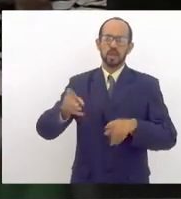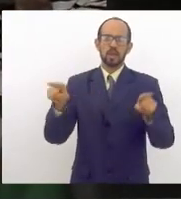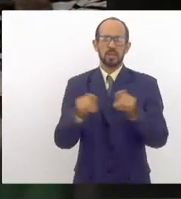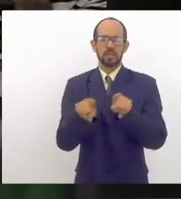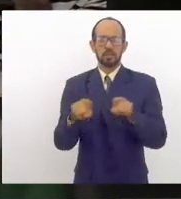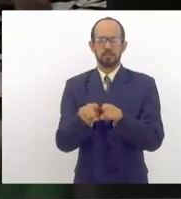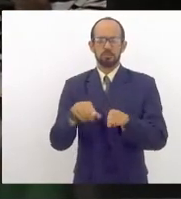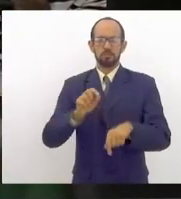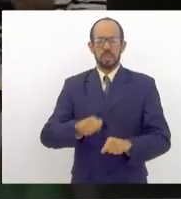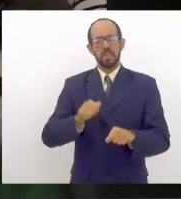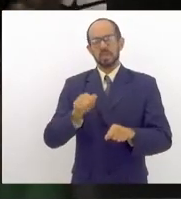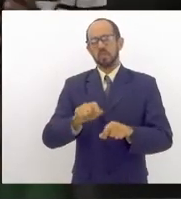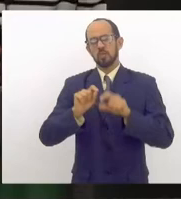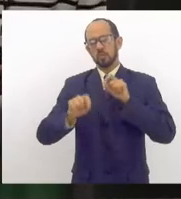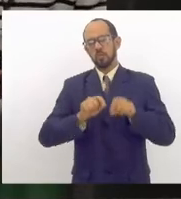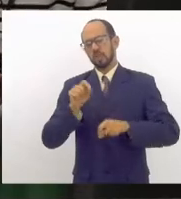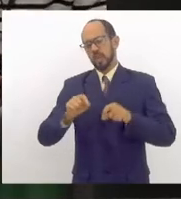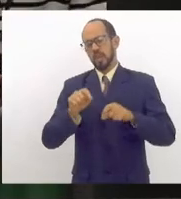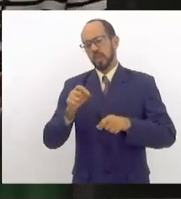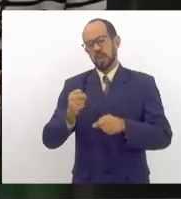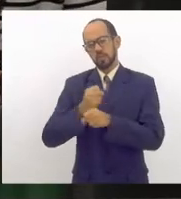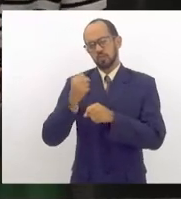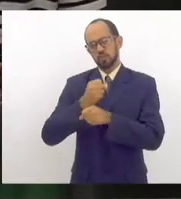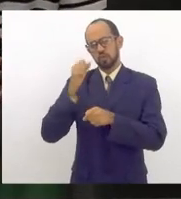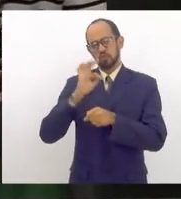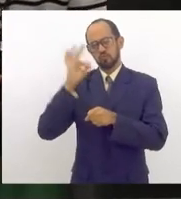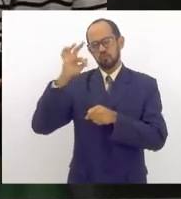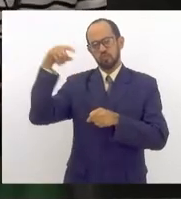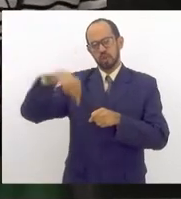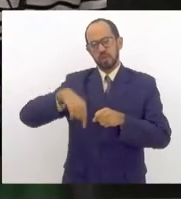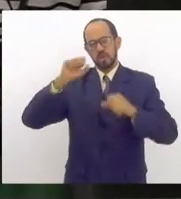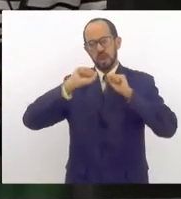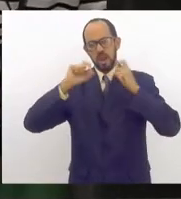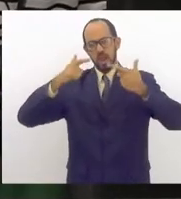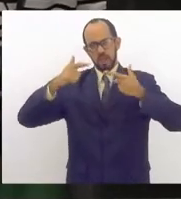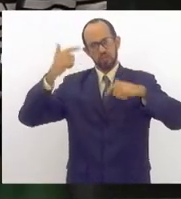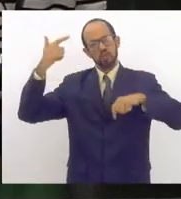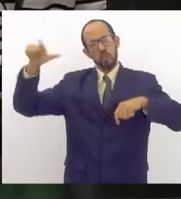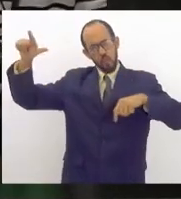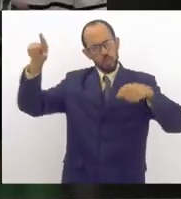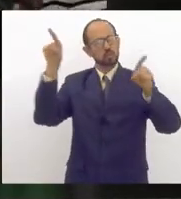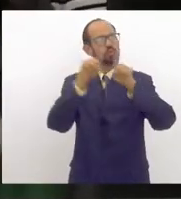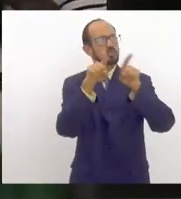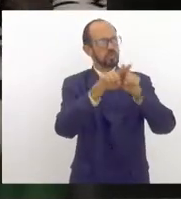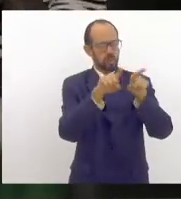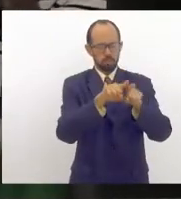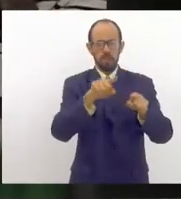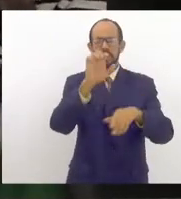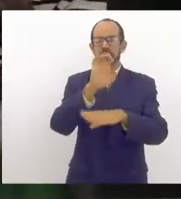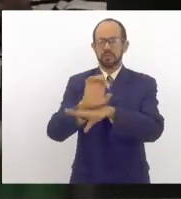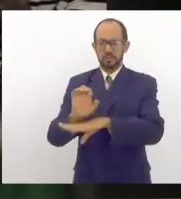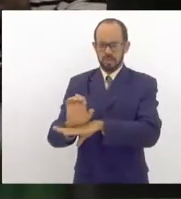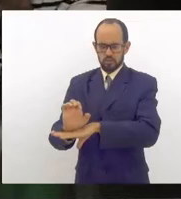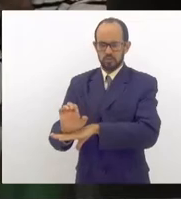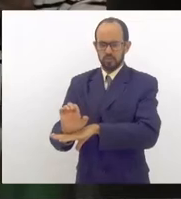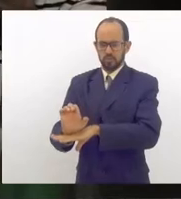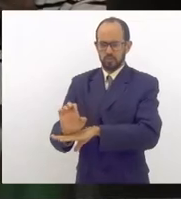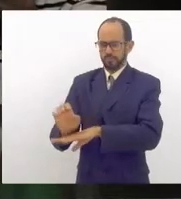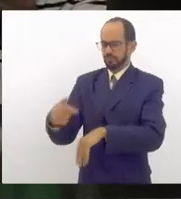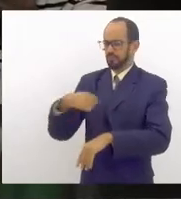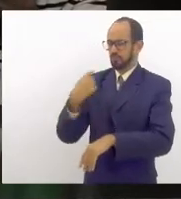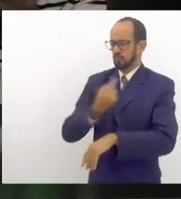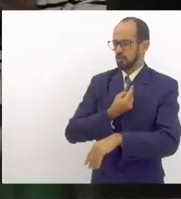frente nas construções futuras nessa casa em outras casas legislativas então da nossa parte Mônica